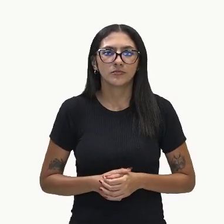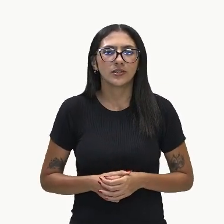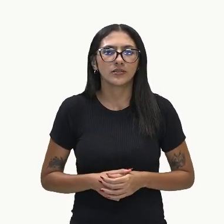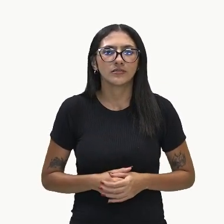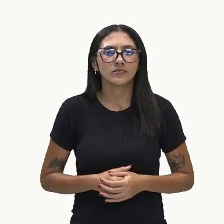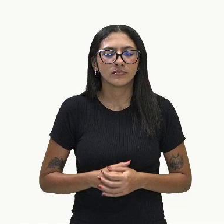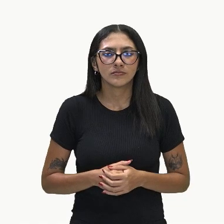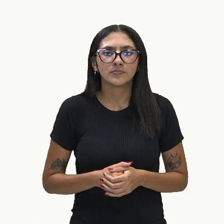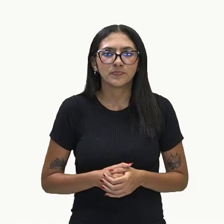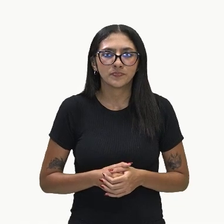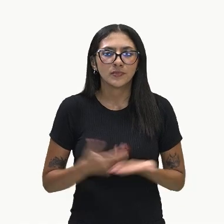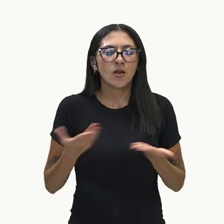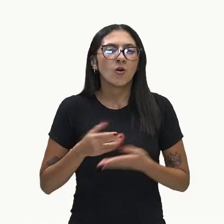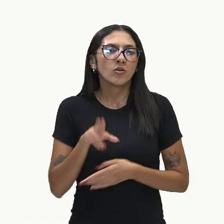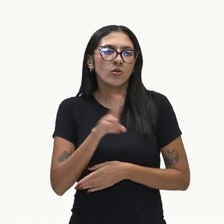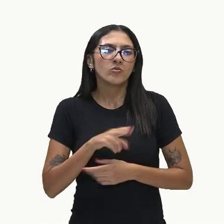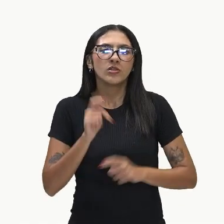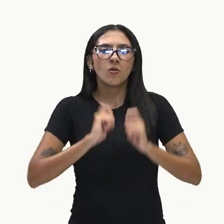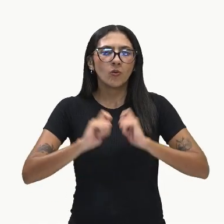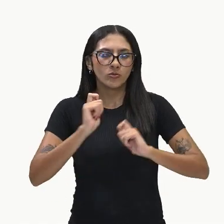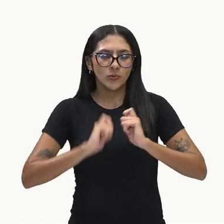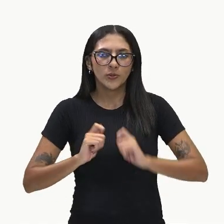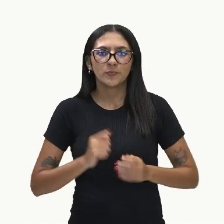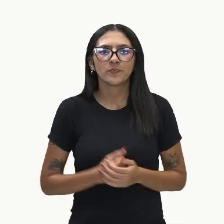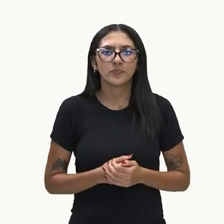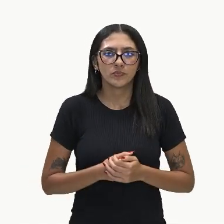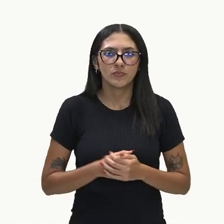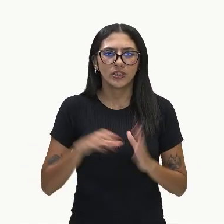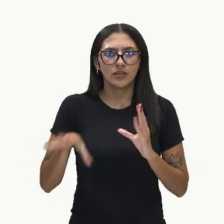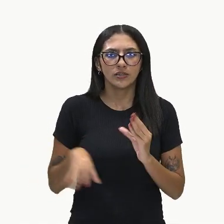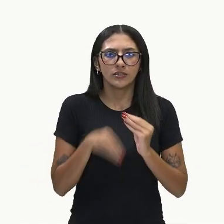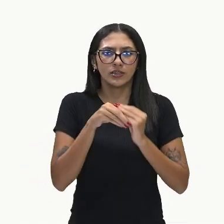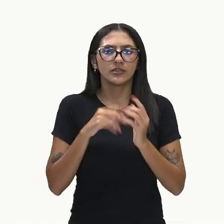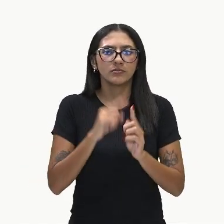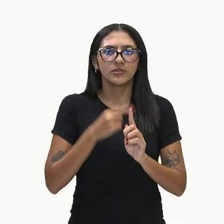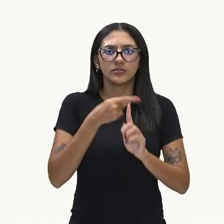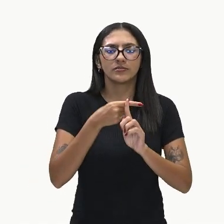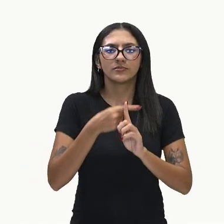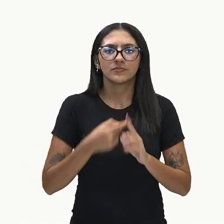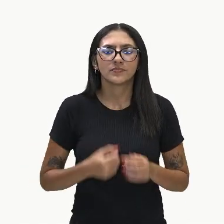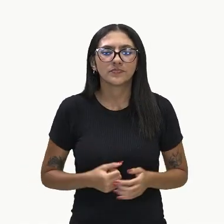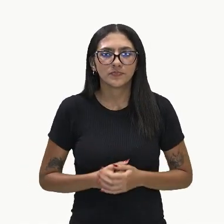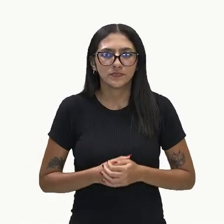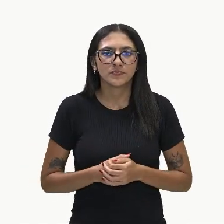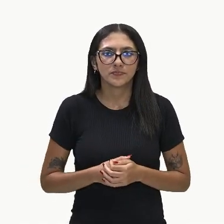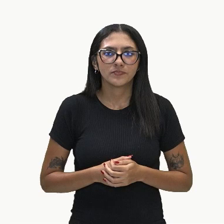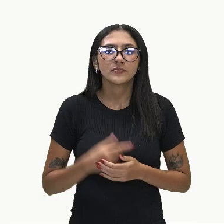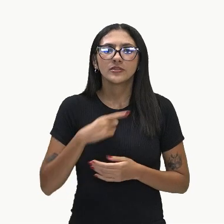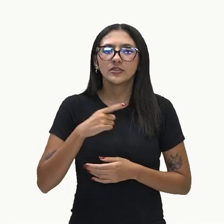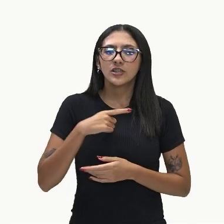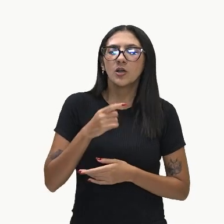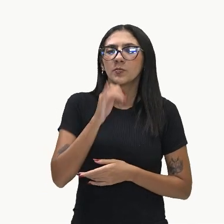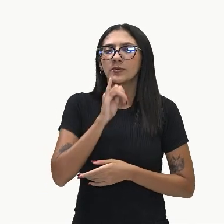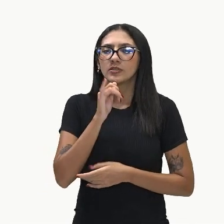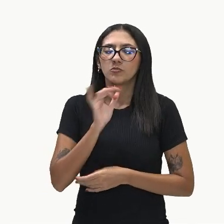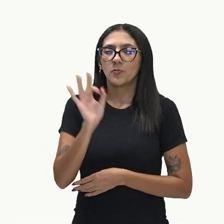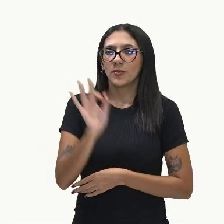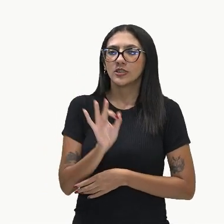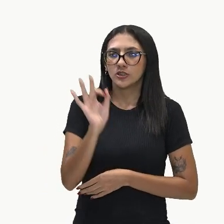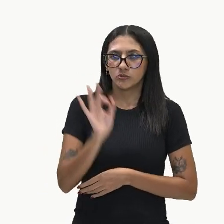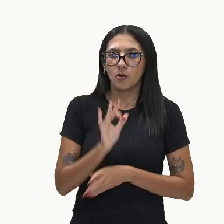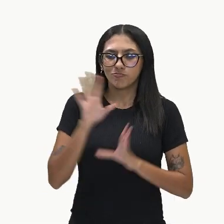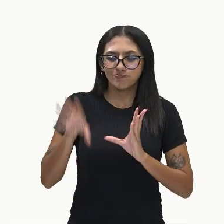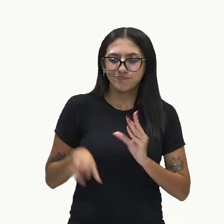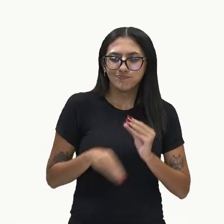financeiras. Acréscimo, tá? O que é o acréscimo? É quando a gente coloca um percentual em cima do nosso